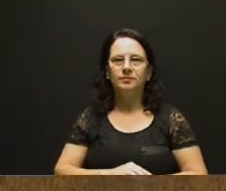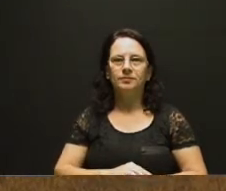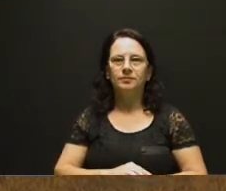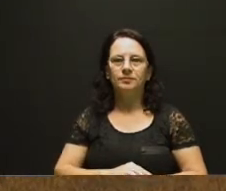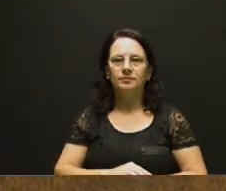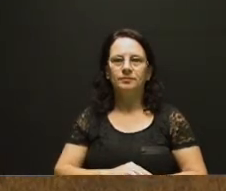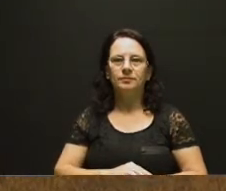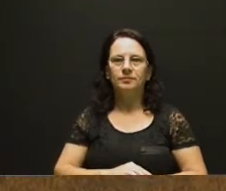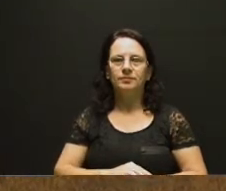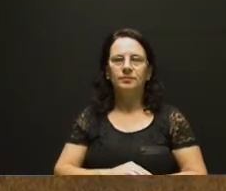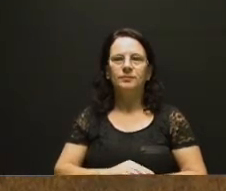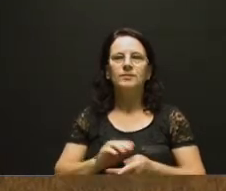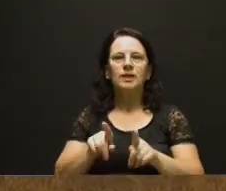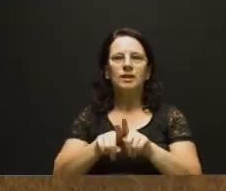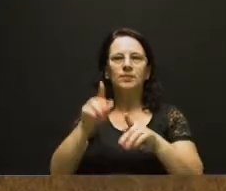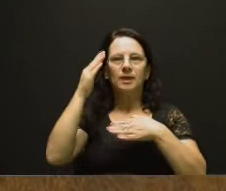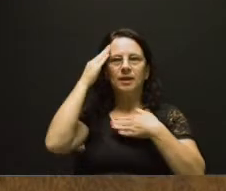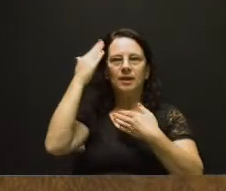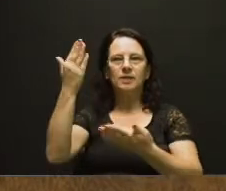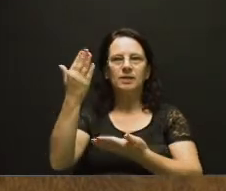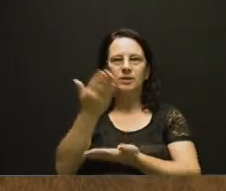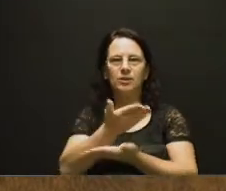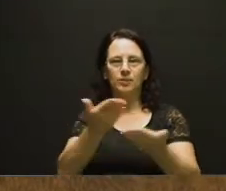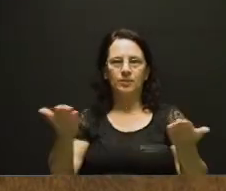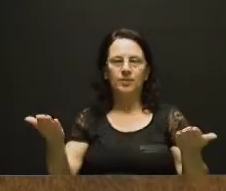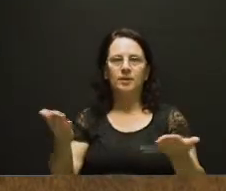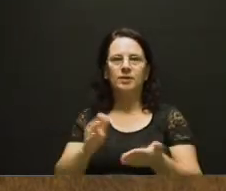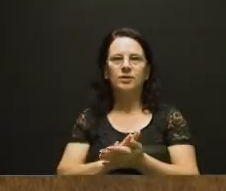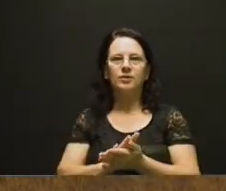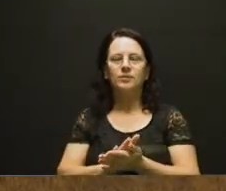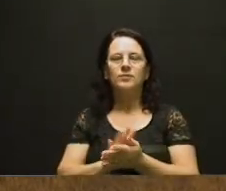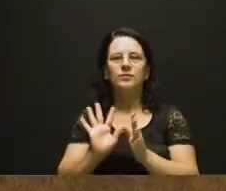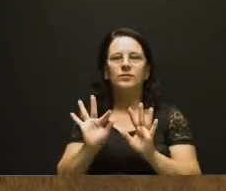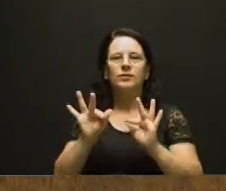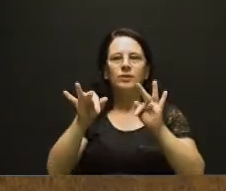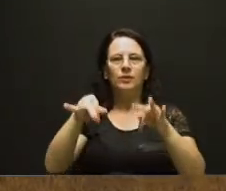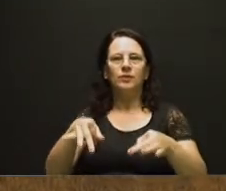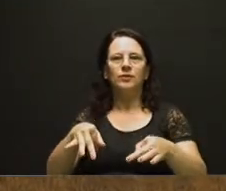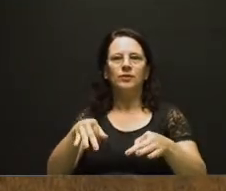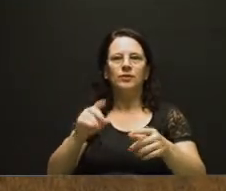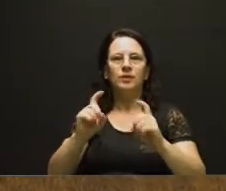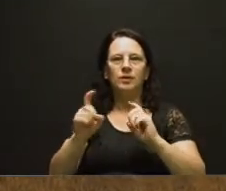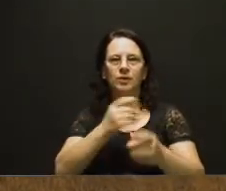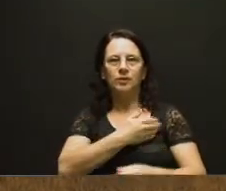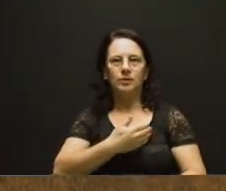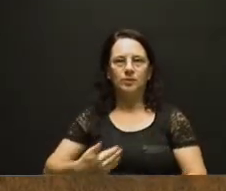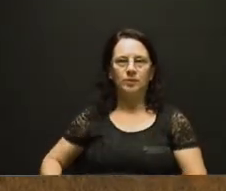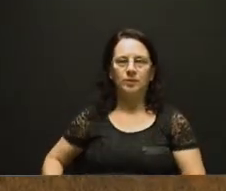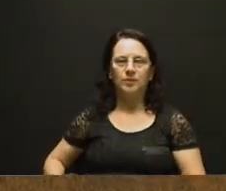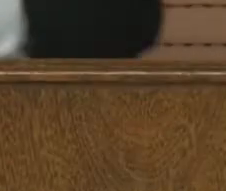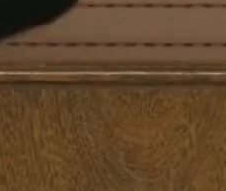e agradeço a presença de todos os presentes declararam esta audiência pública encerrada